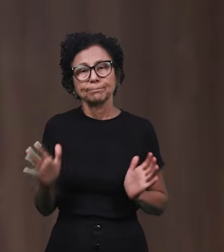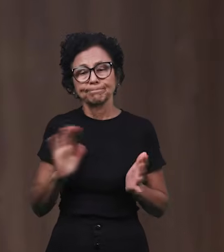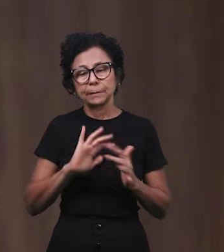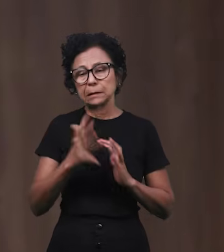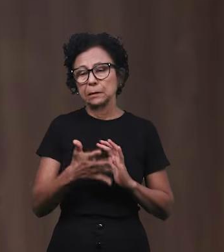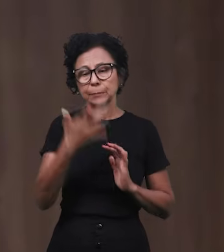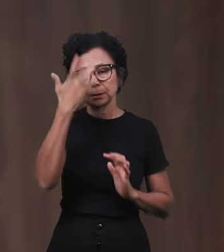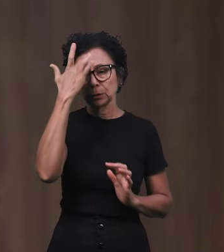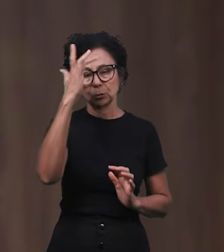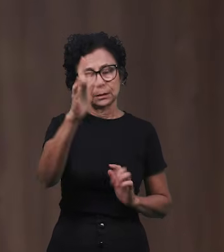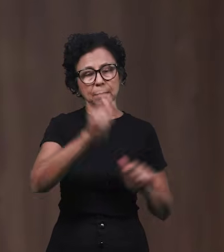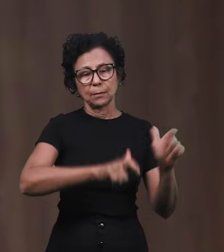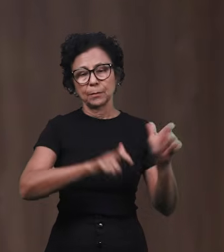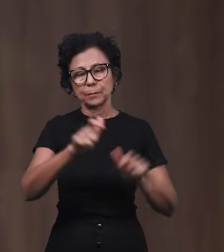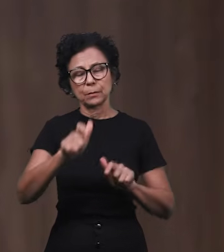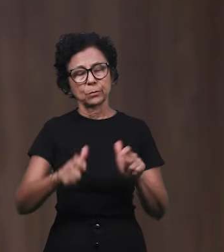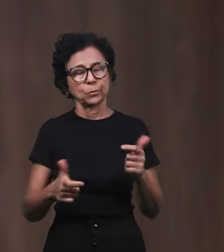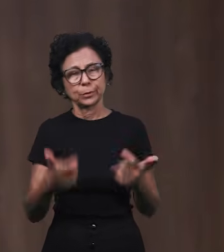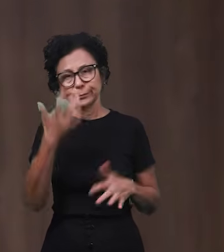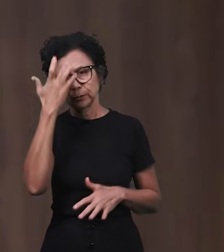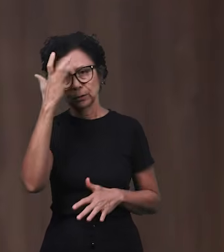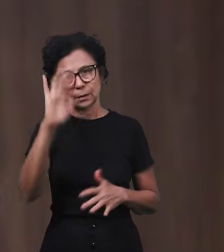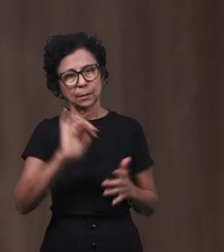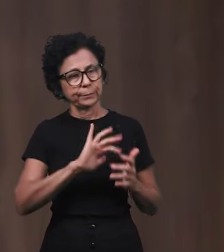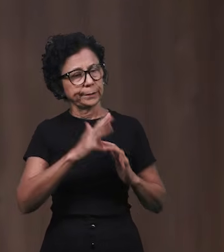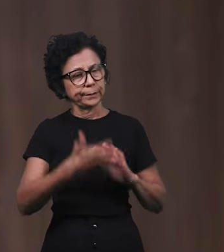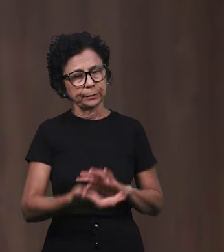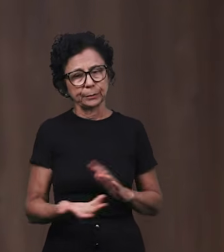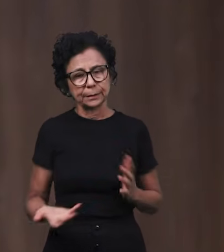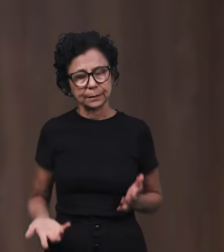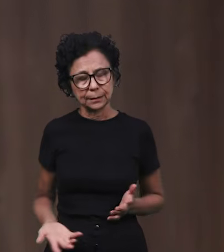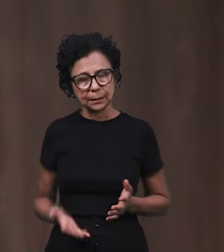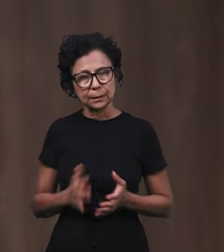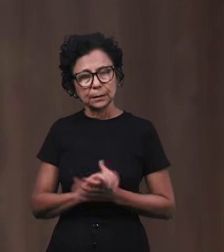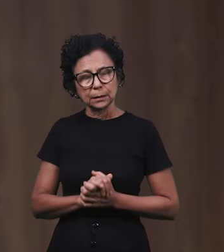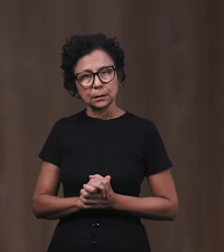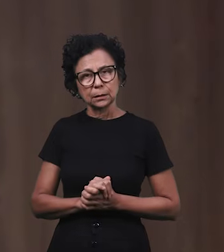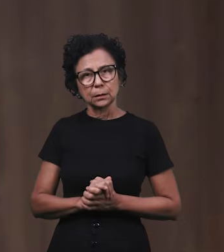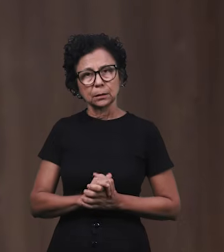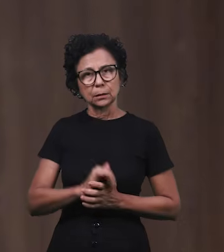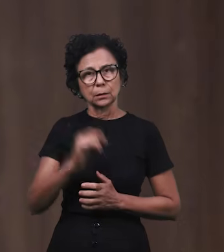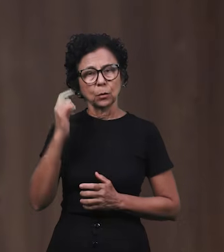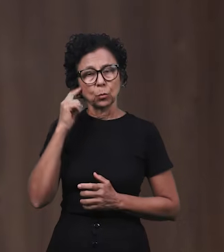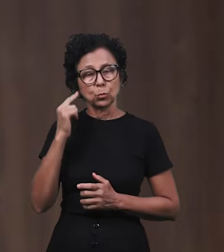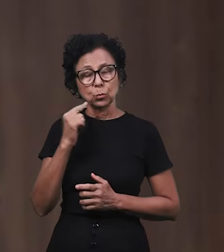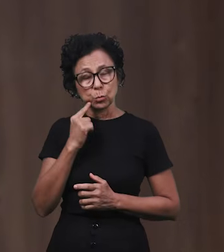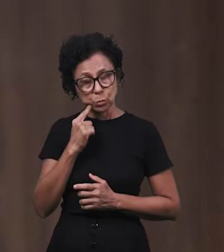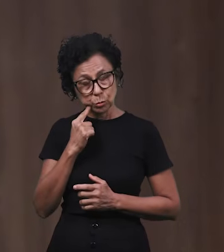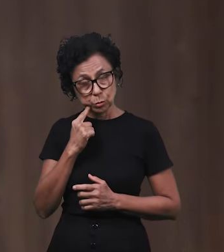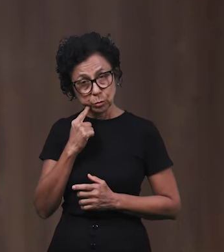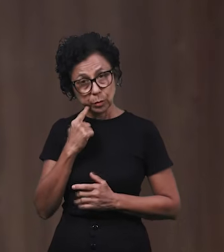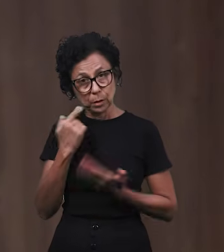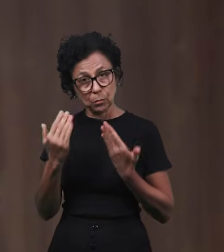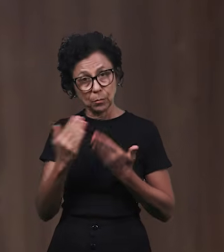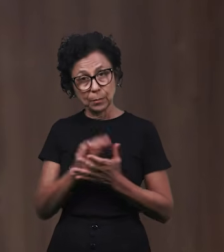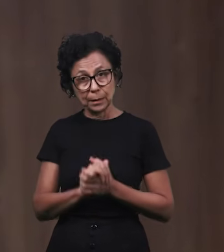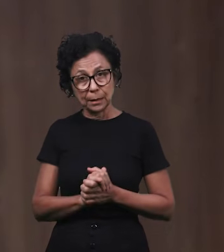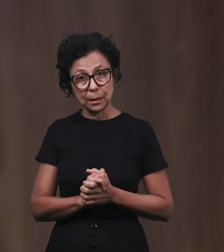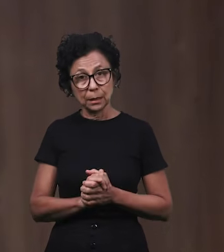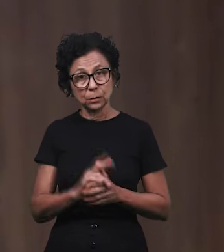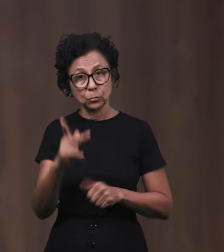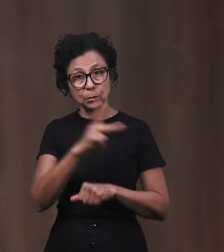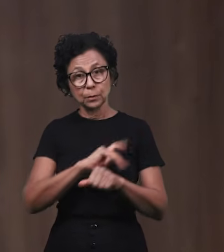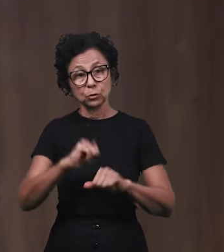nem todos ainda sabem a língua de sinais, né? Então, Isso. a gente pensar sobre isso. Tudo aquilo que a gente ouve desde criança, a gente vem